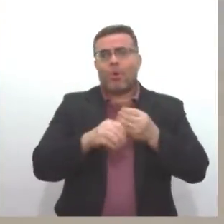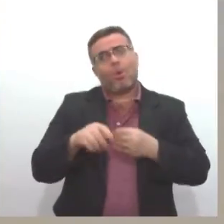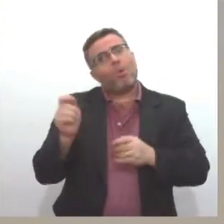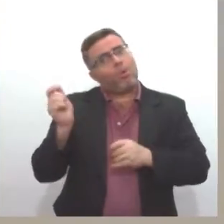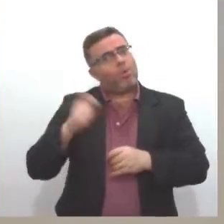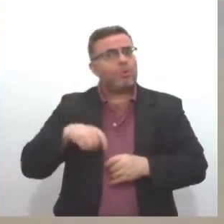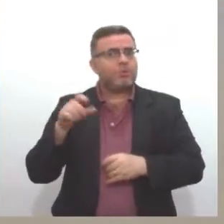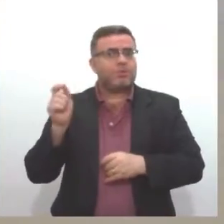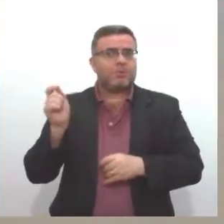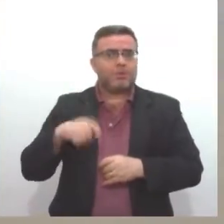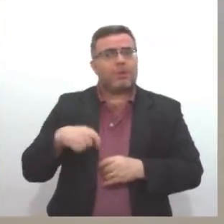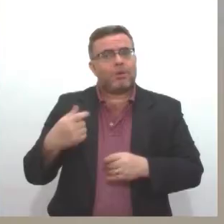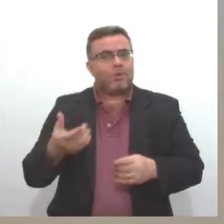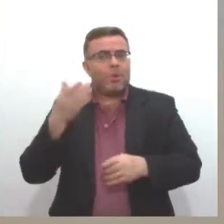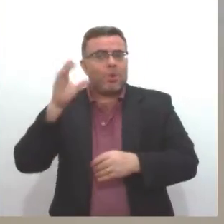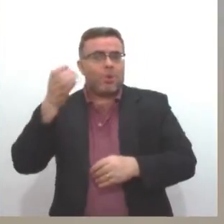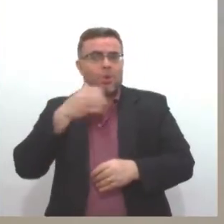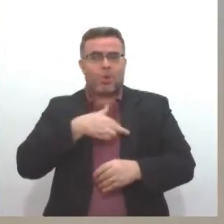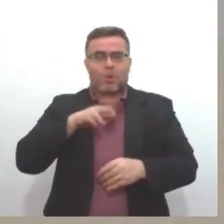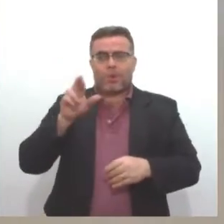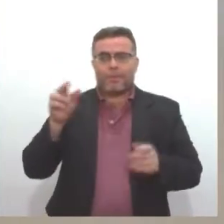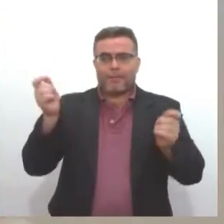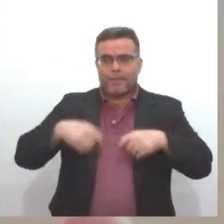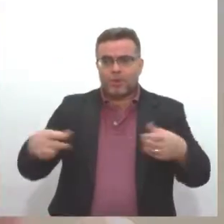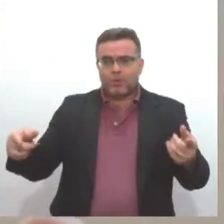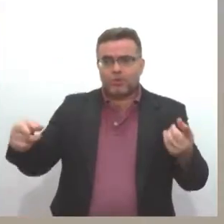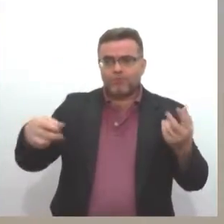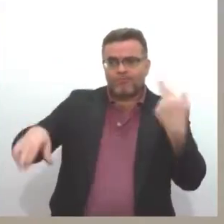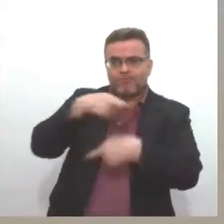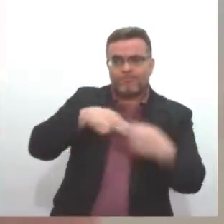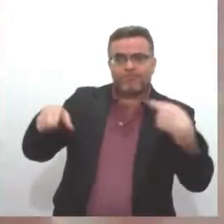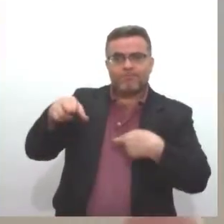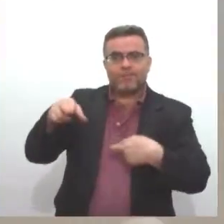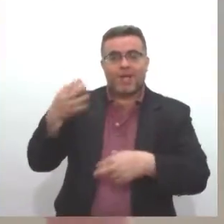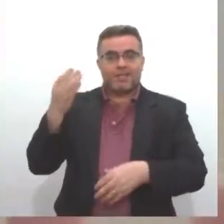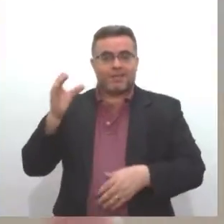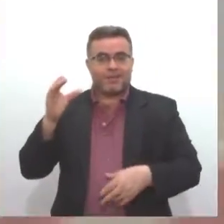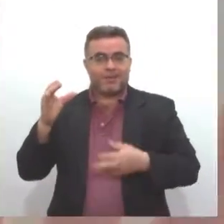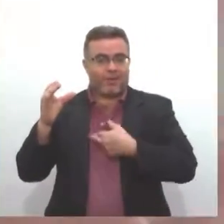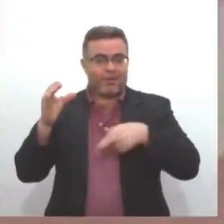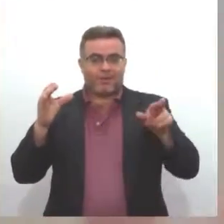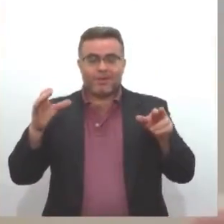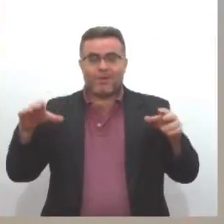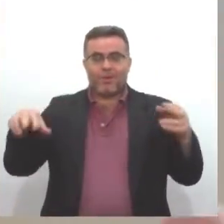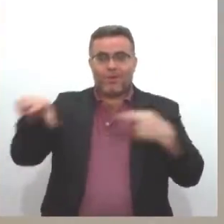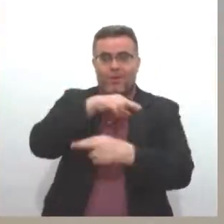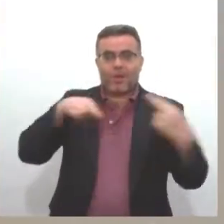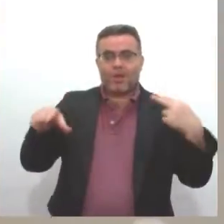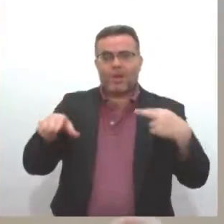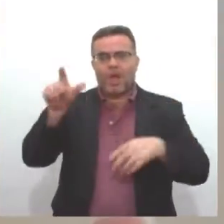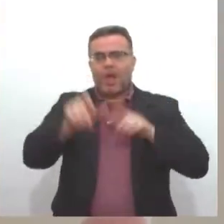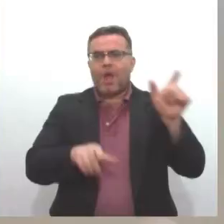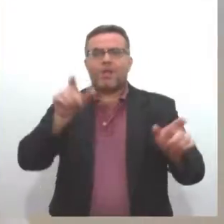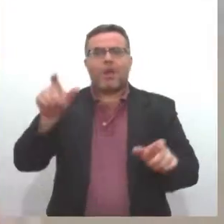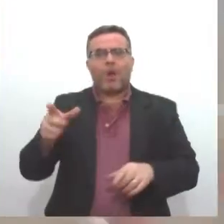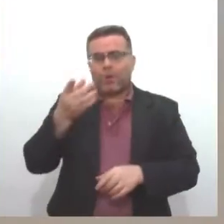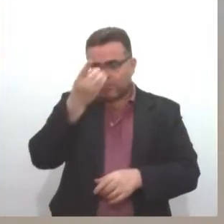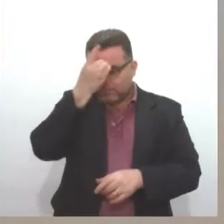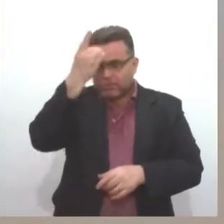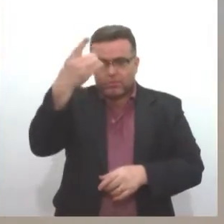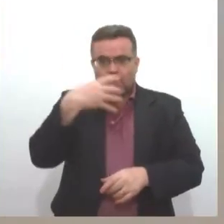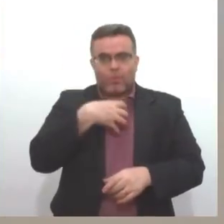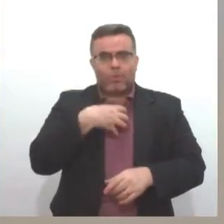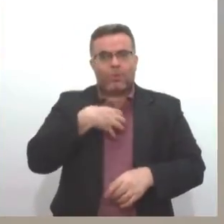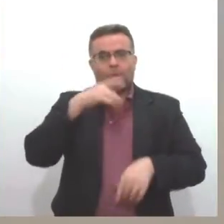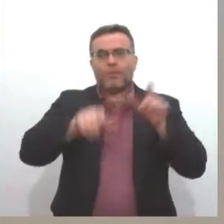possível, entre ciência e religião pode se dar. Ou seja, primeiro precisa distinguir qual é a vocação de cada qual para a gente pensar